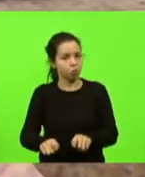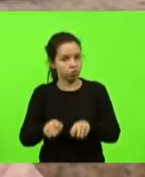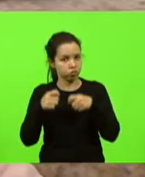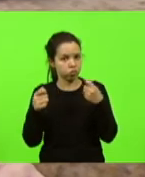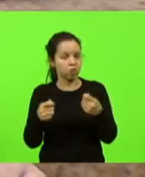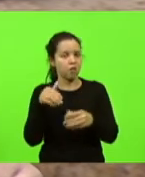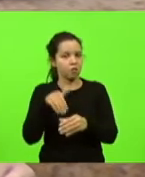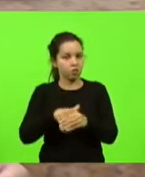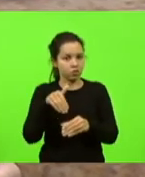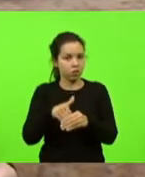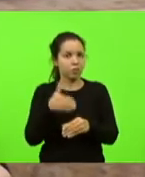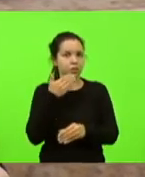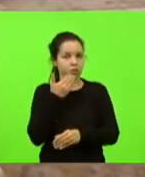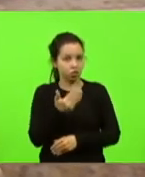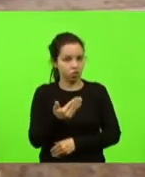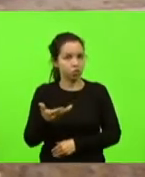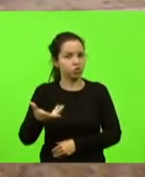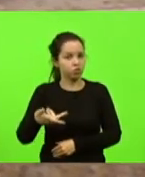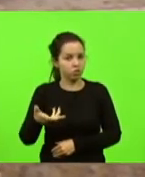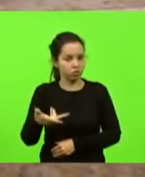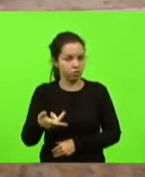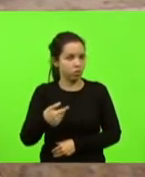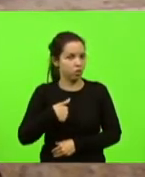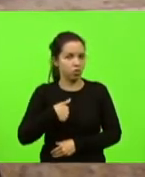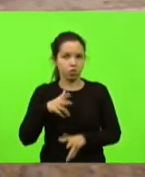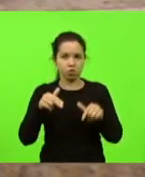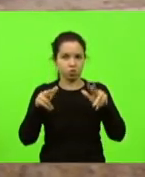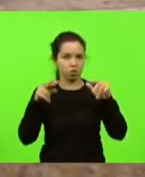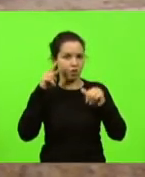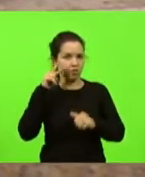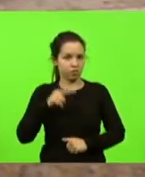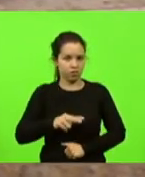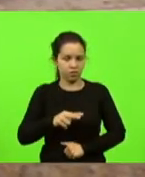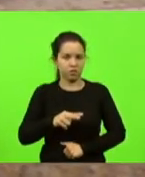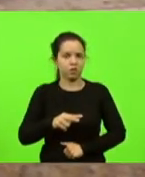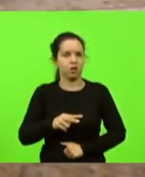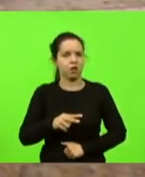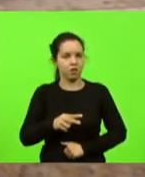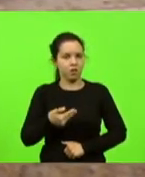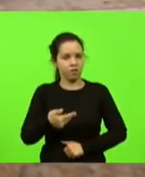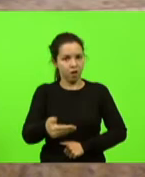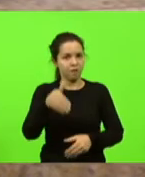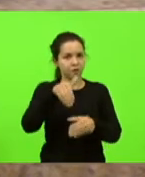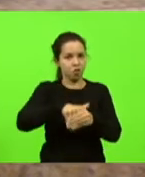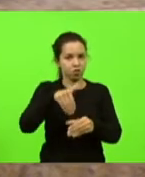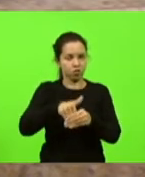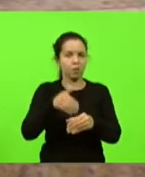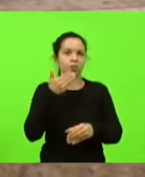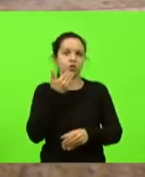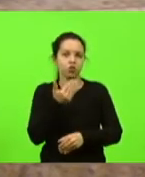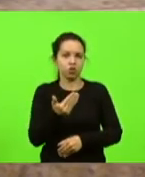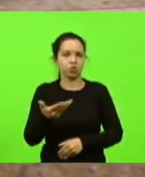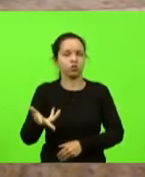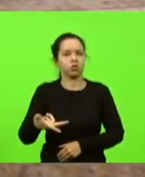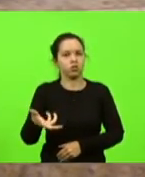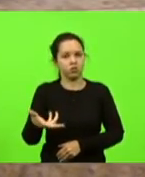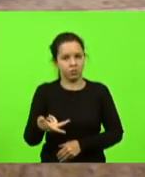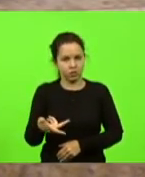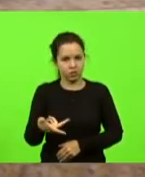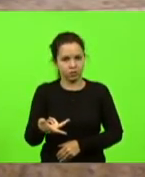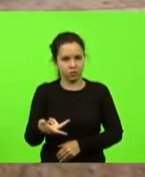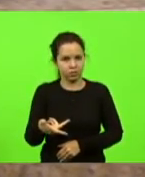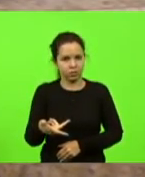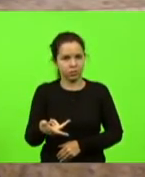pedido de diligenciamento. Eu nunca tinha visto isso, eu já vi isso. Ser colocado em votação um pedido de diligenciamento. O que